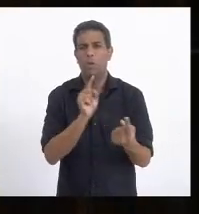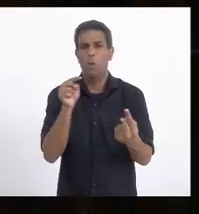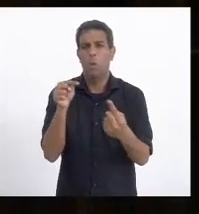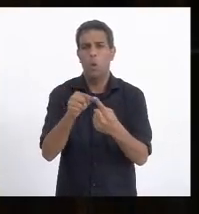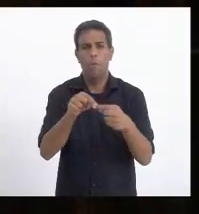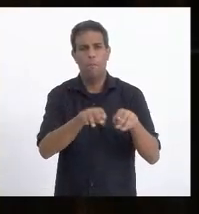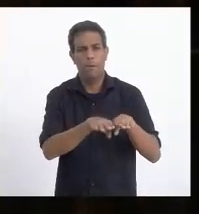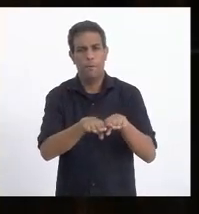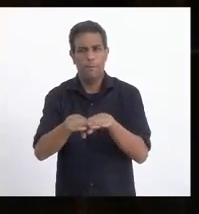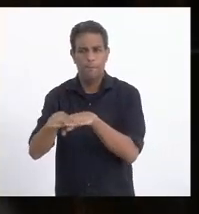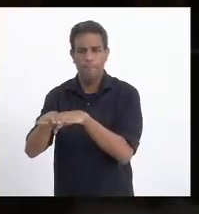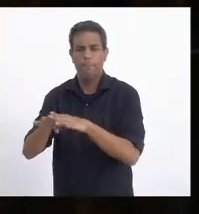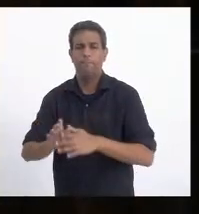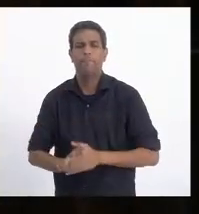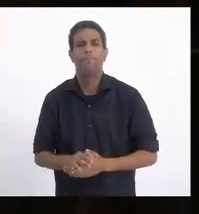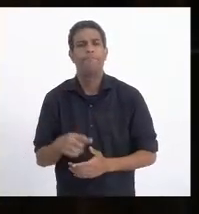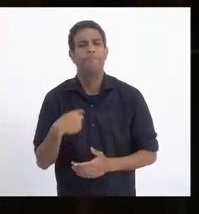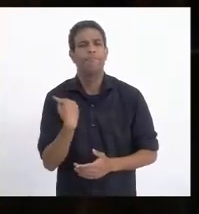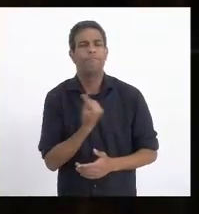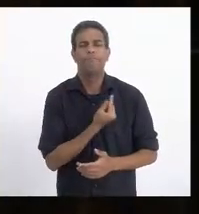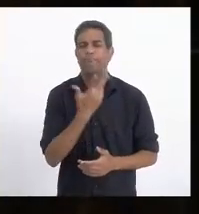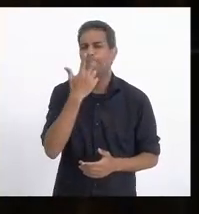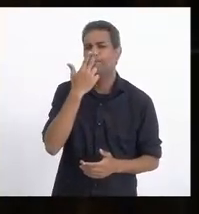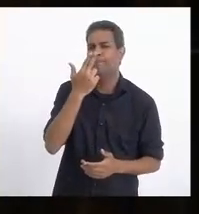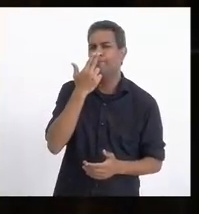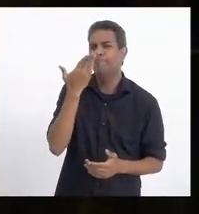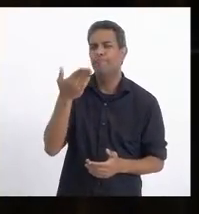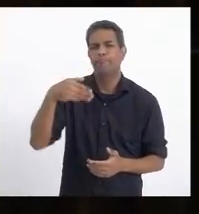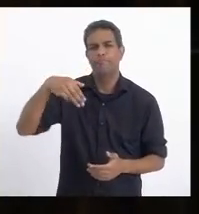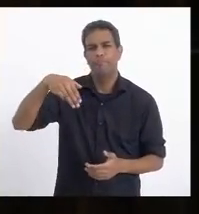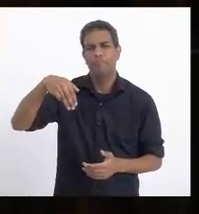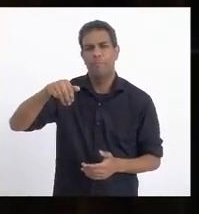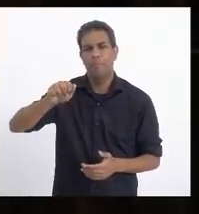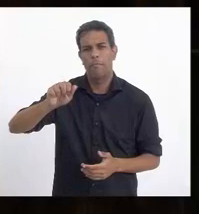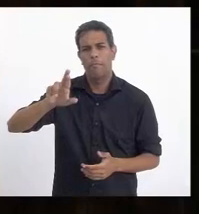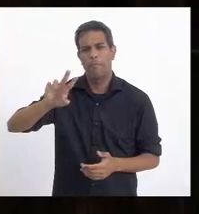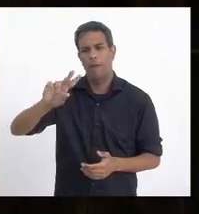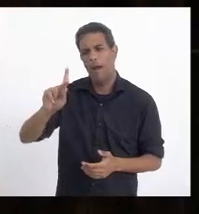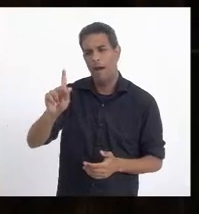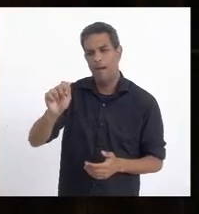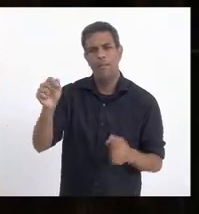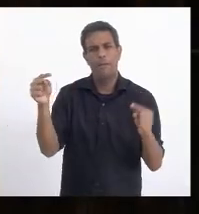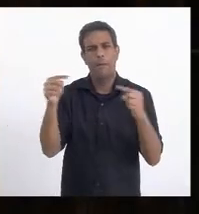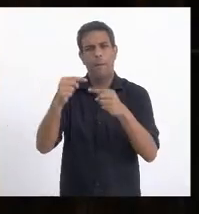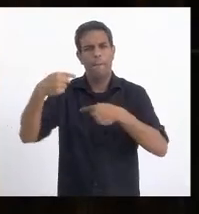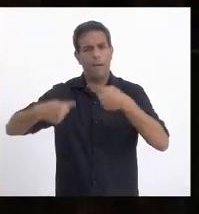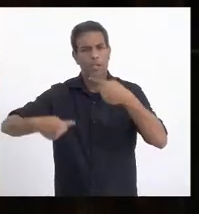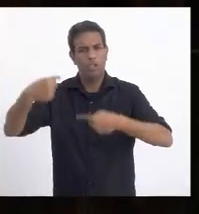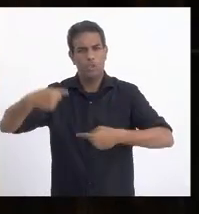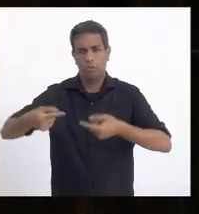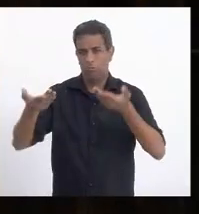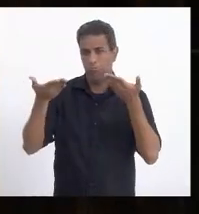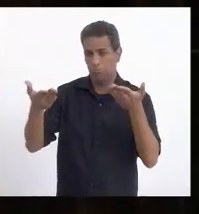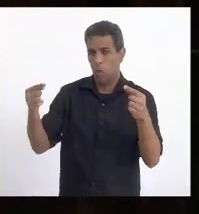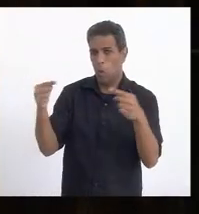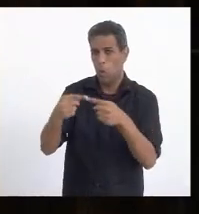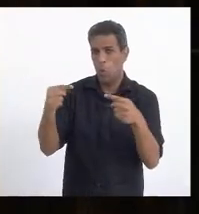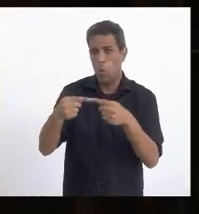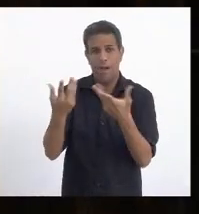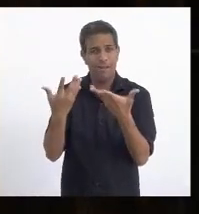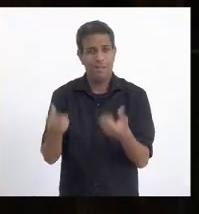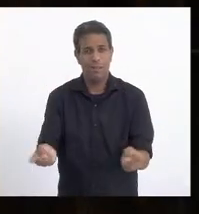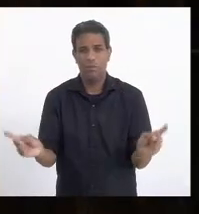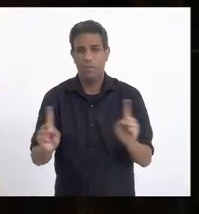em comum que a gente considerava deputada Martha Rocha me leva o bem da sua discussão com vossa excelência e